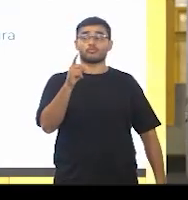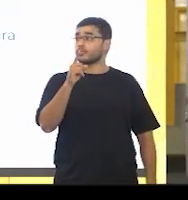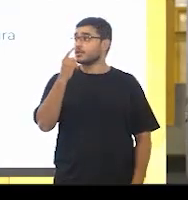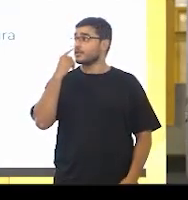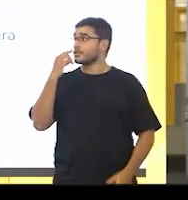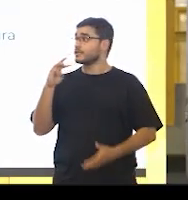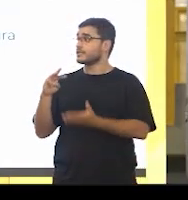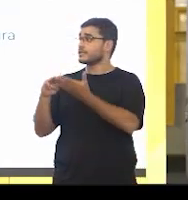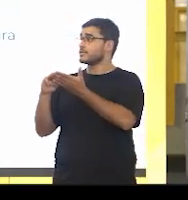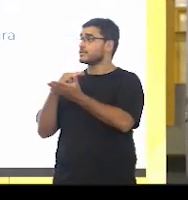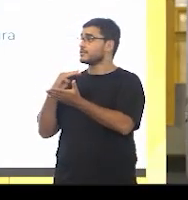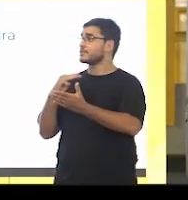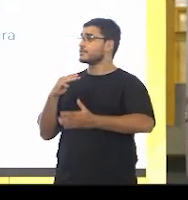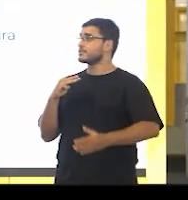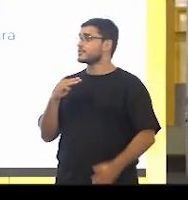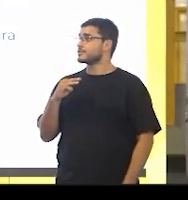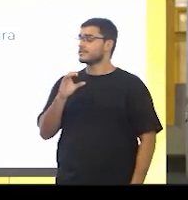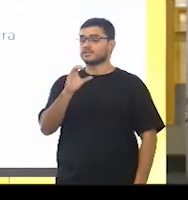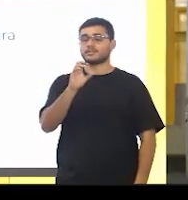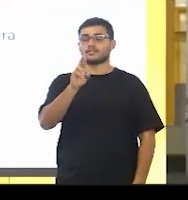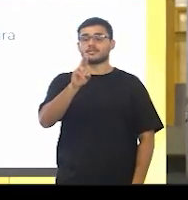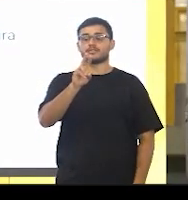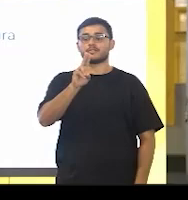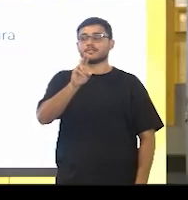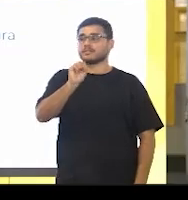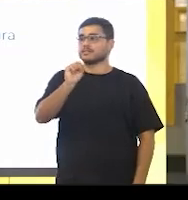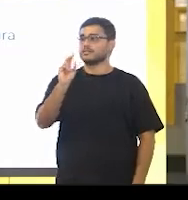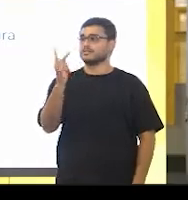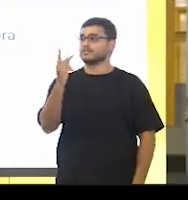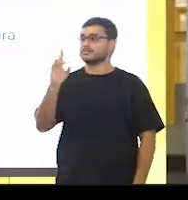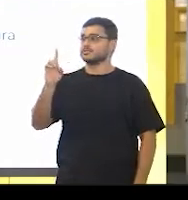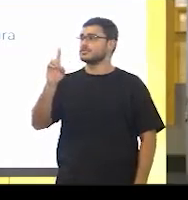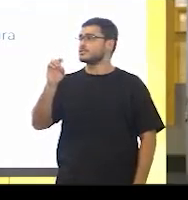aqui uma mensagem do negócio chamado Crush do AE.